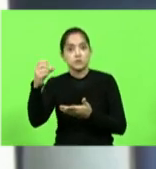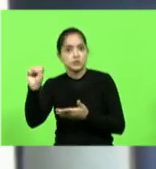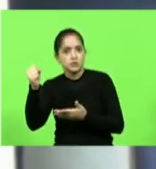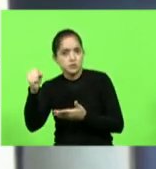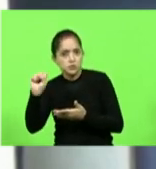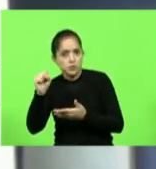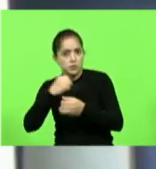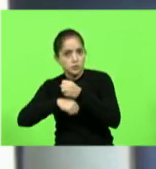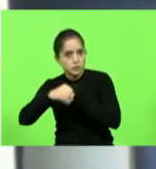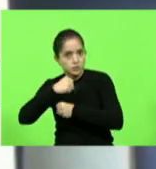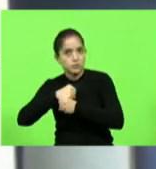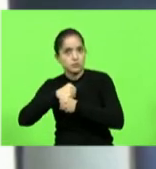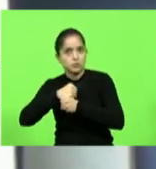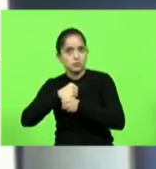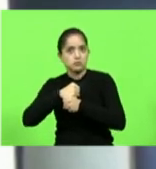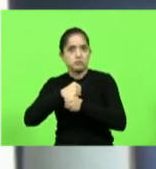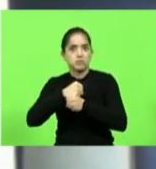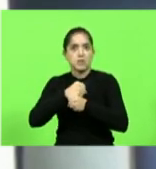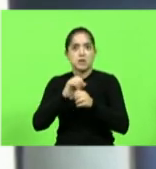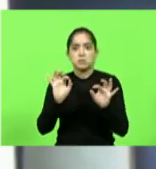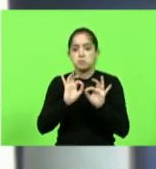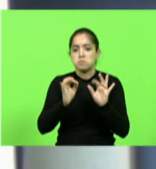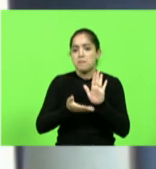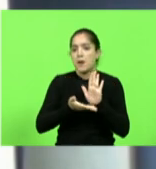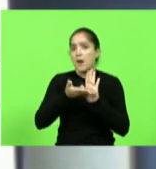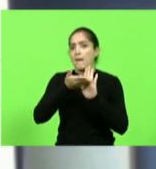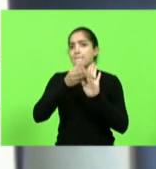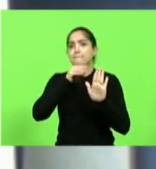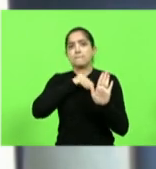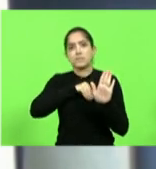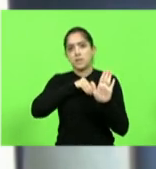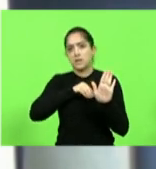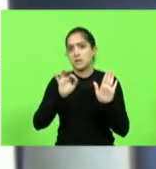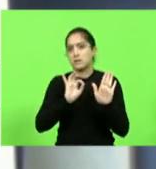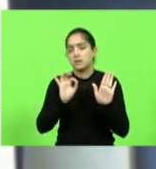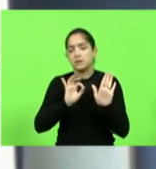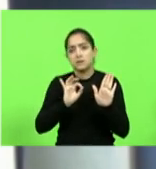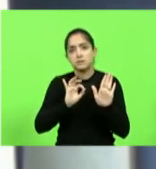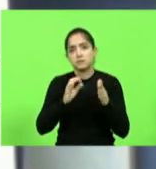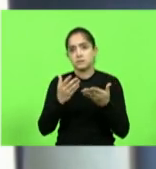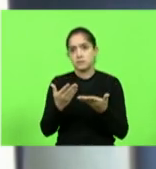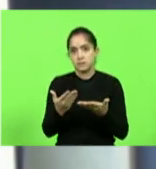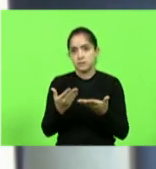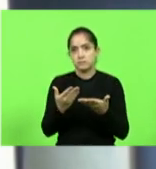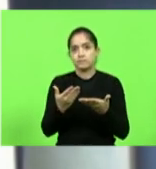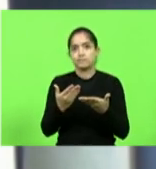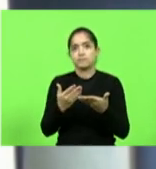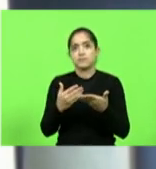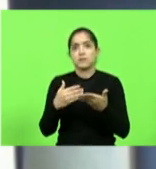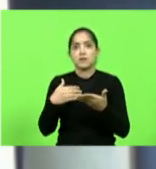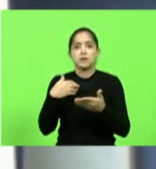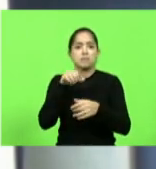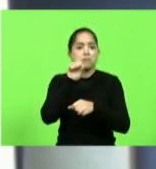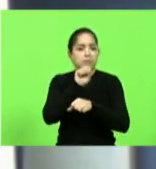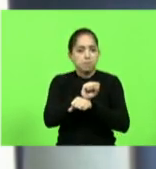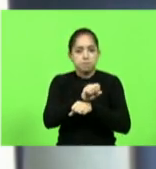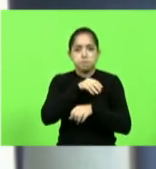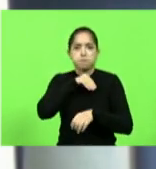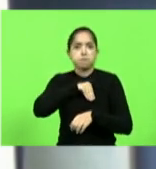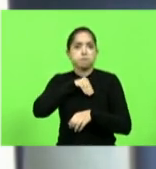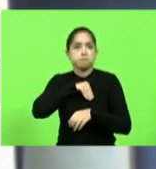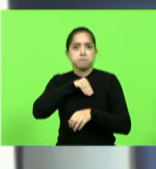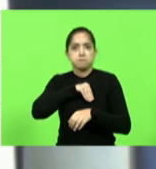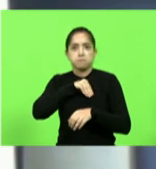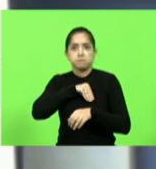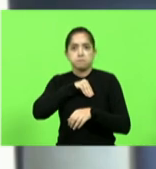sem o reajuste salarial na nossa carreira, né? Estamos defasados. Nós que viemos fazendo